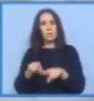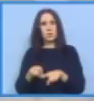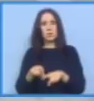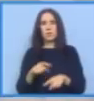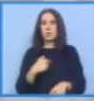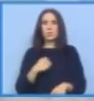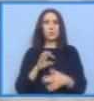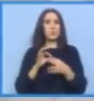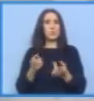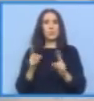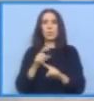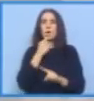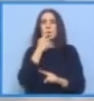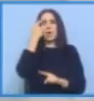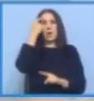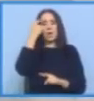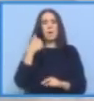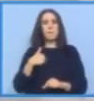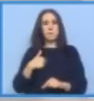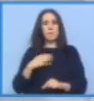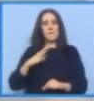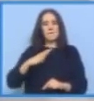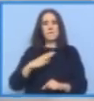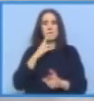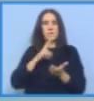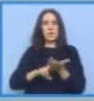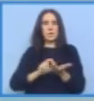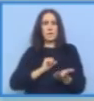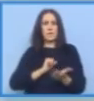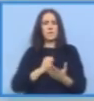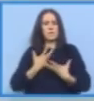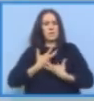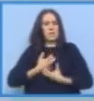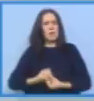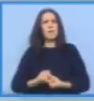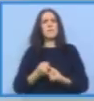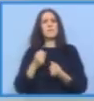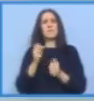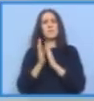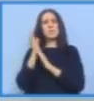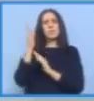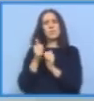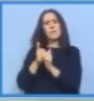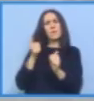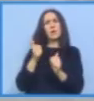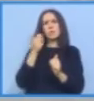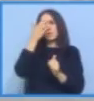posso reconciliar se também tiver consciência desta minha realidade de trevas, de afastamento de Deus, de